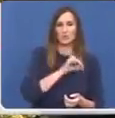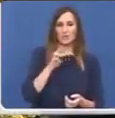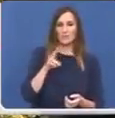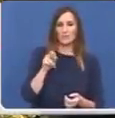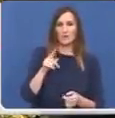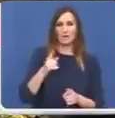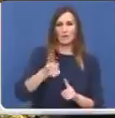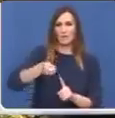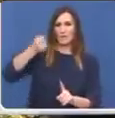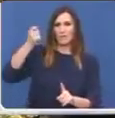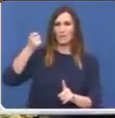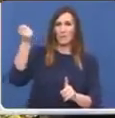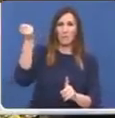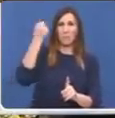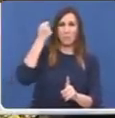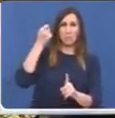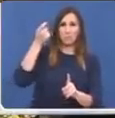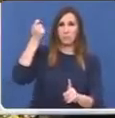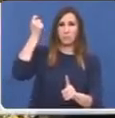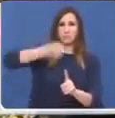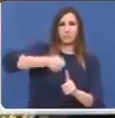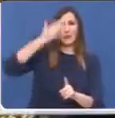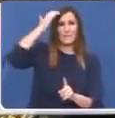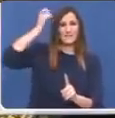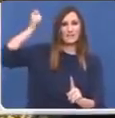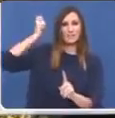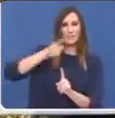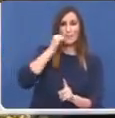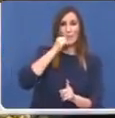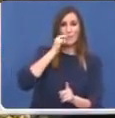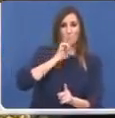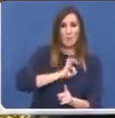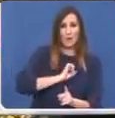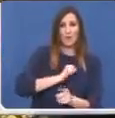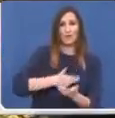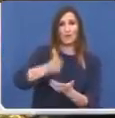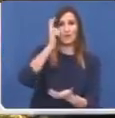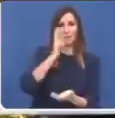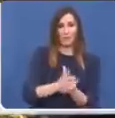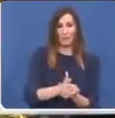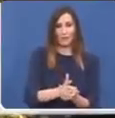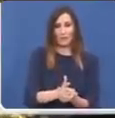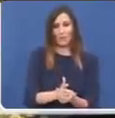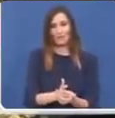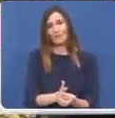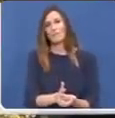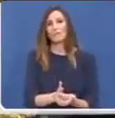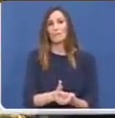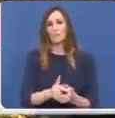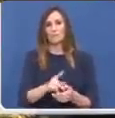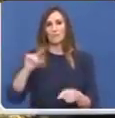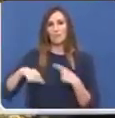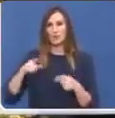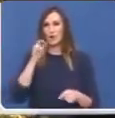ele dá-lhe com uma reta na cabeça, o meu pai cai para o chão, o Sr. Manel dá-lhe